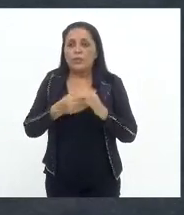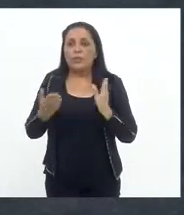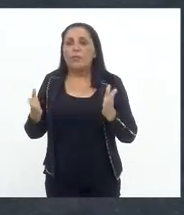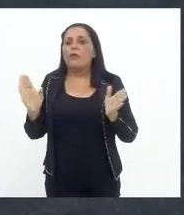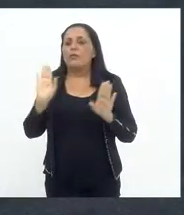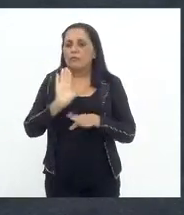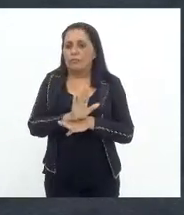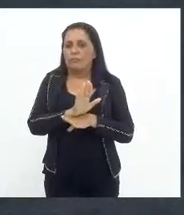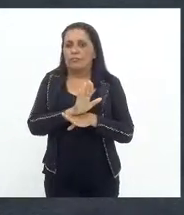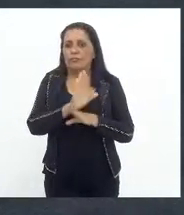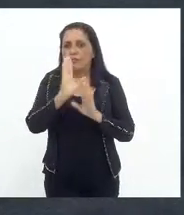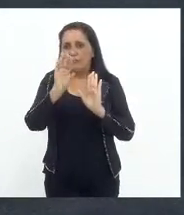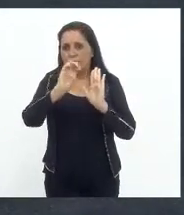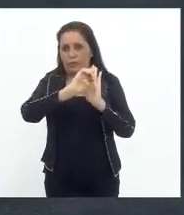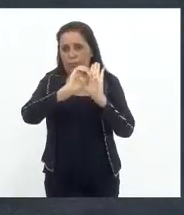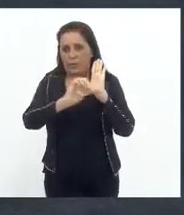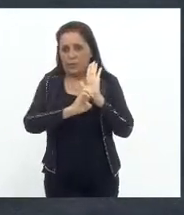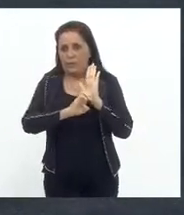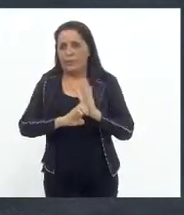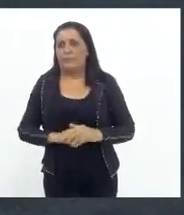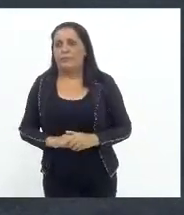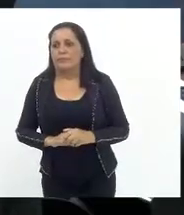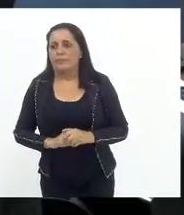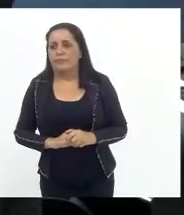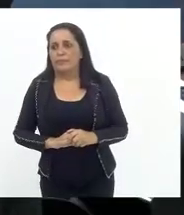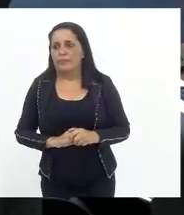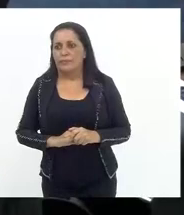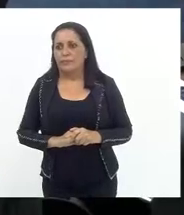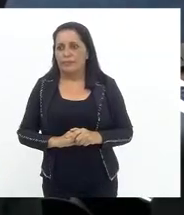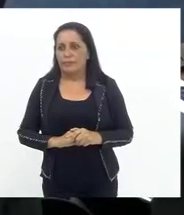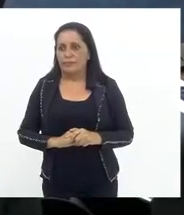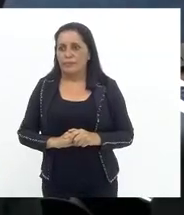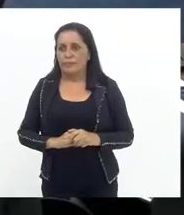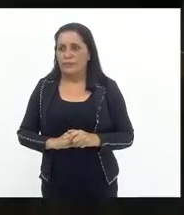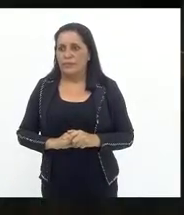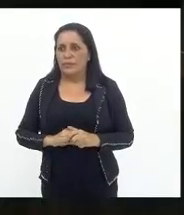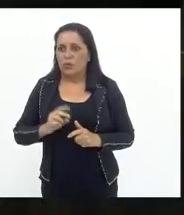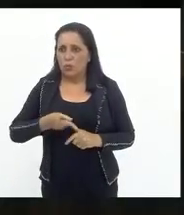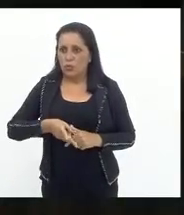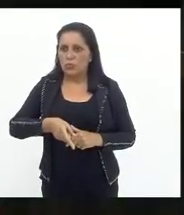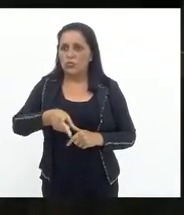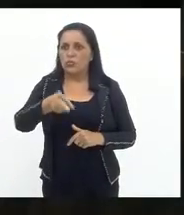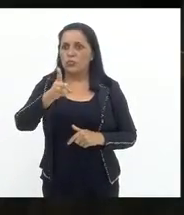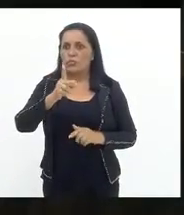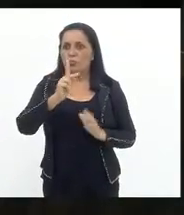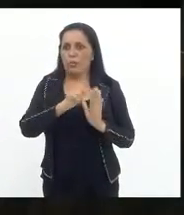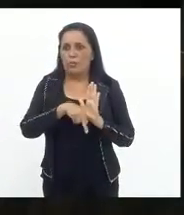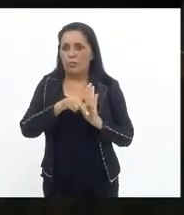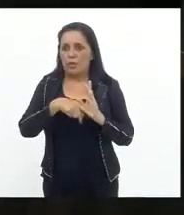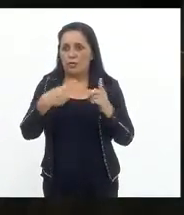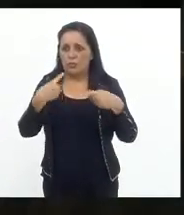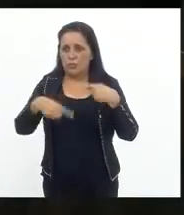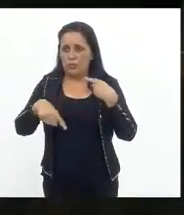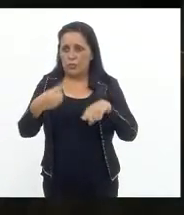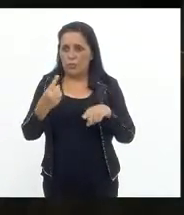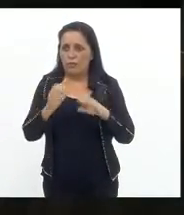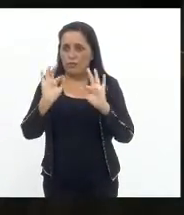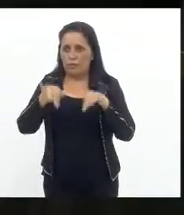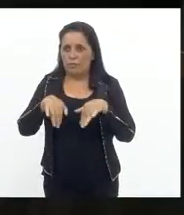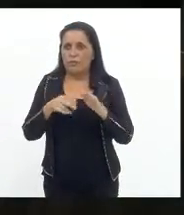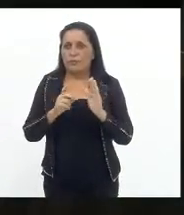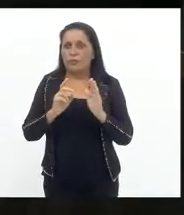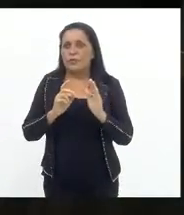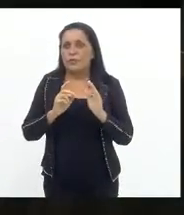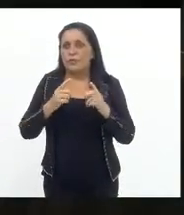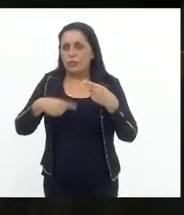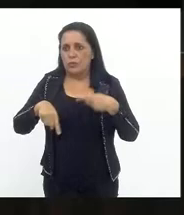contribuindo com emendas. Obrigada, presidente. Continua o projeto em discussão. Não havendo quem queira discutir, encerrada a discussão. O